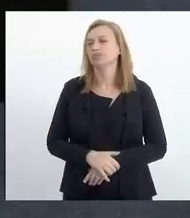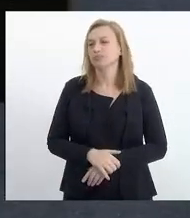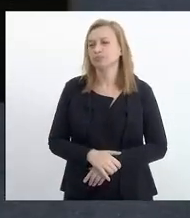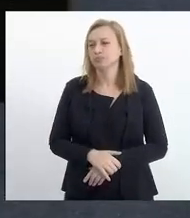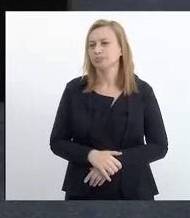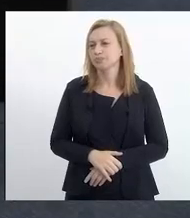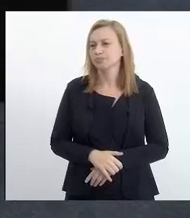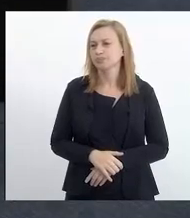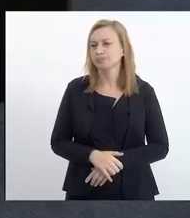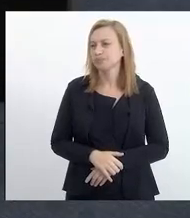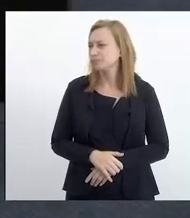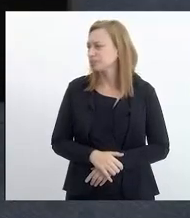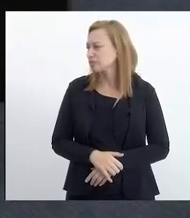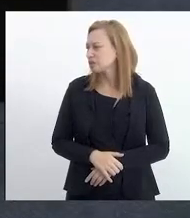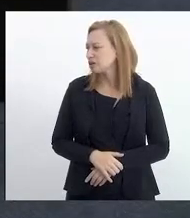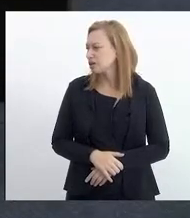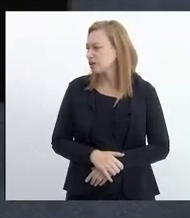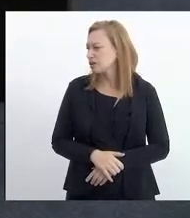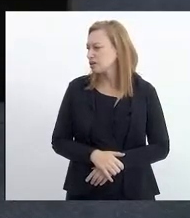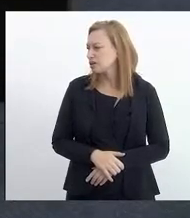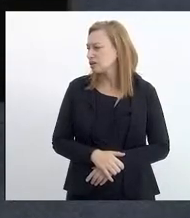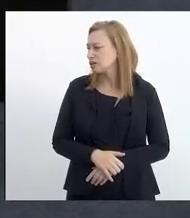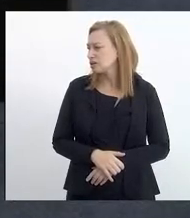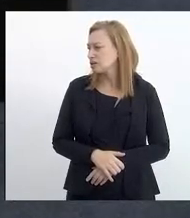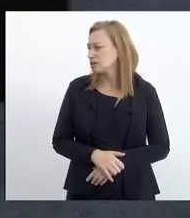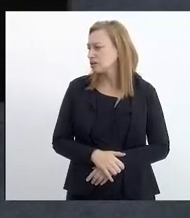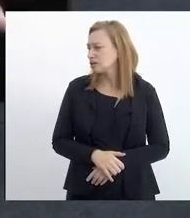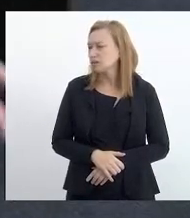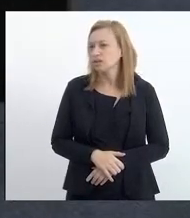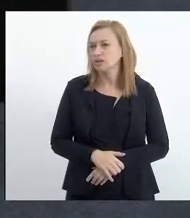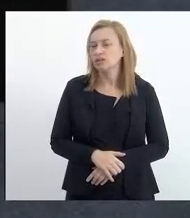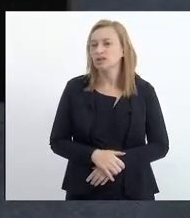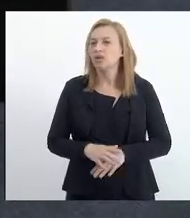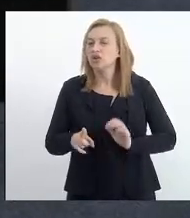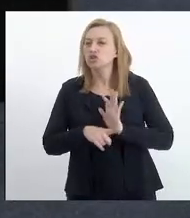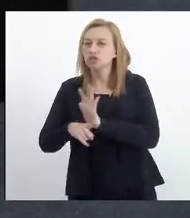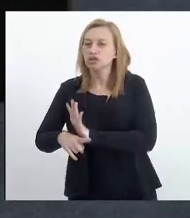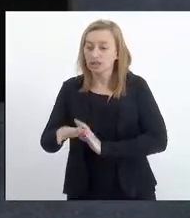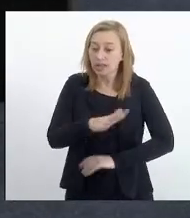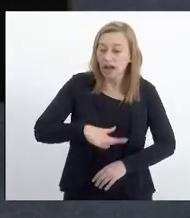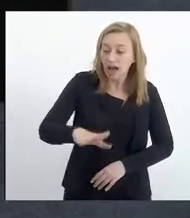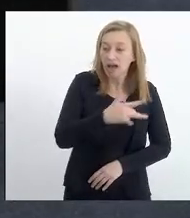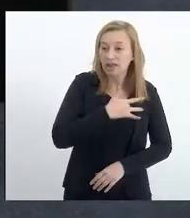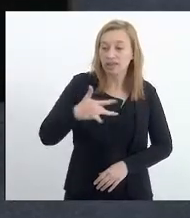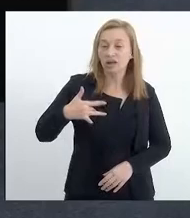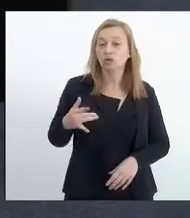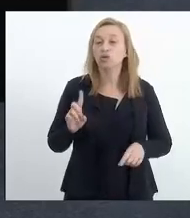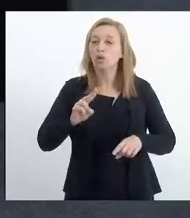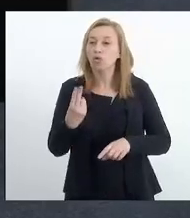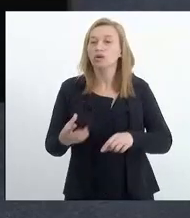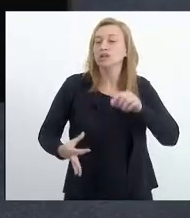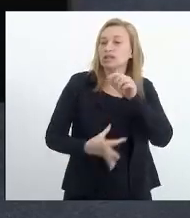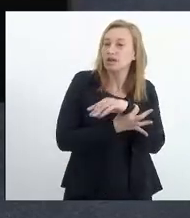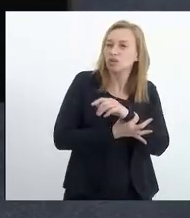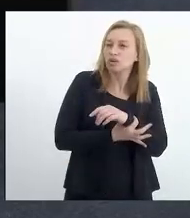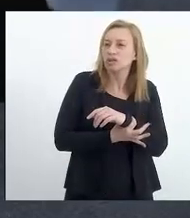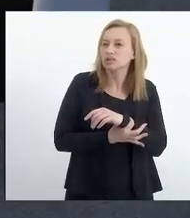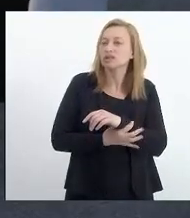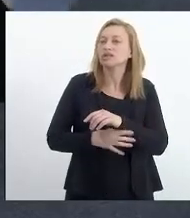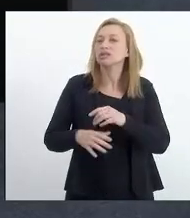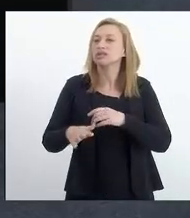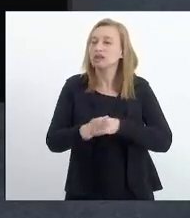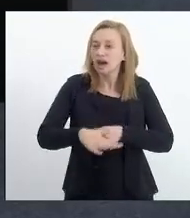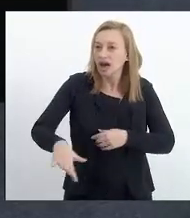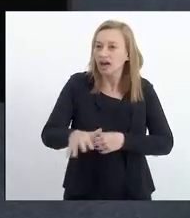que estão no atendimento, seja na área da saúde, na área da segurança, na área da